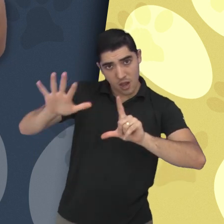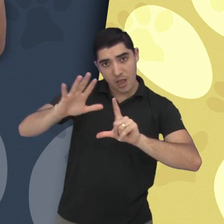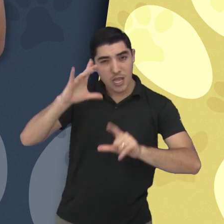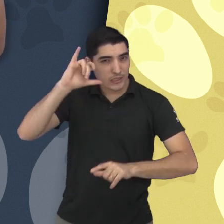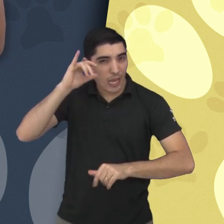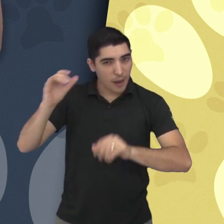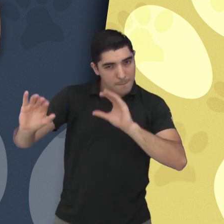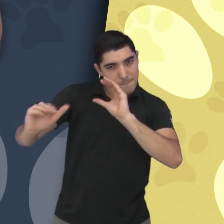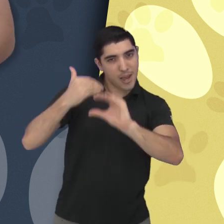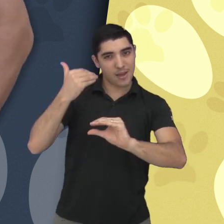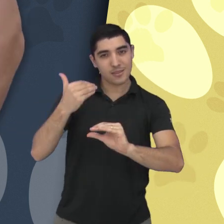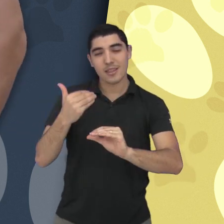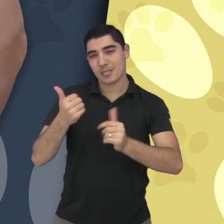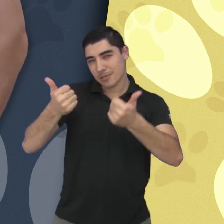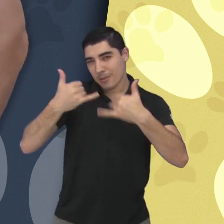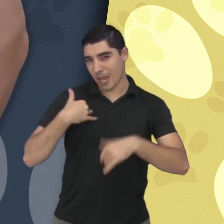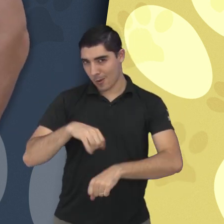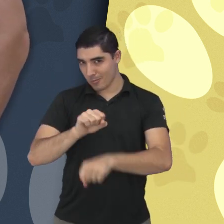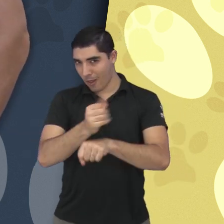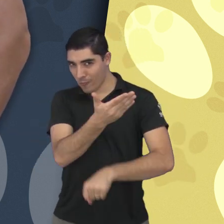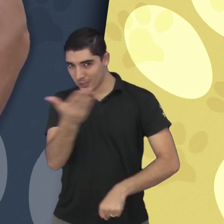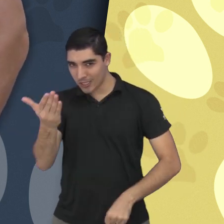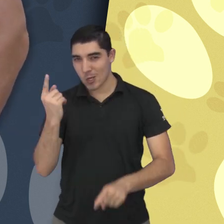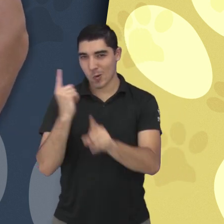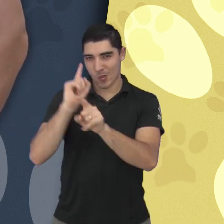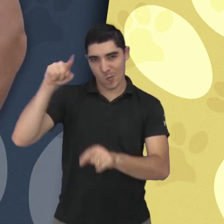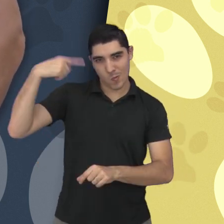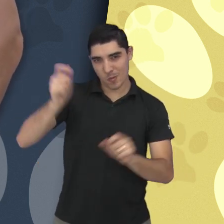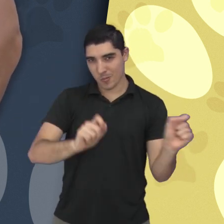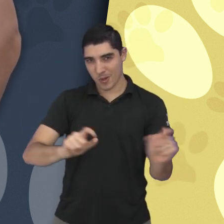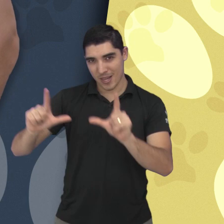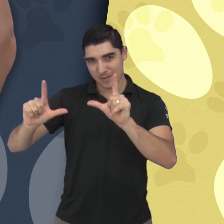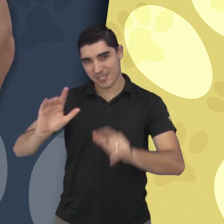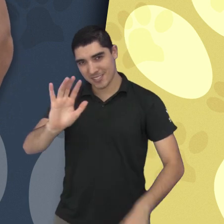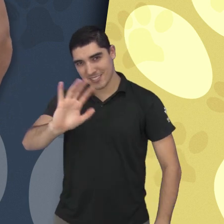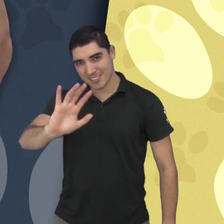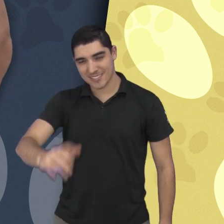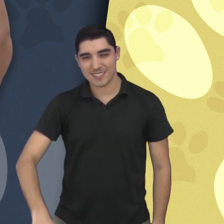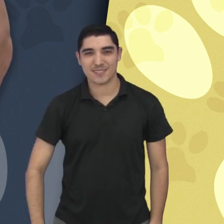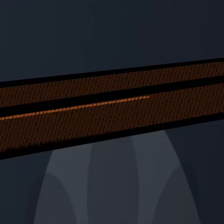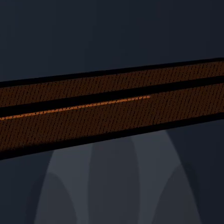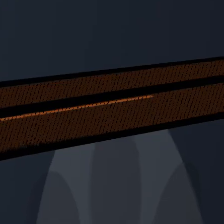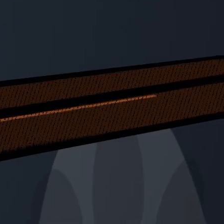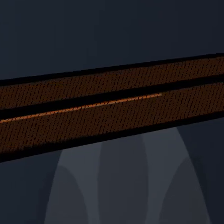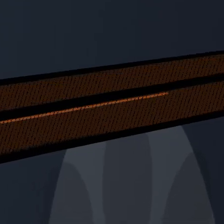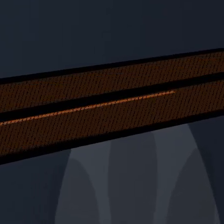e conta pra gente. Eu vou estar esperando, hein? Até o próximo Galeria Pet. Até mais!